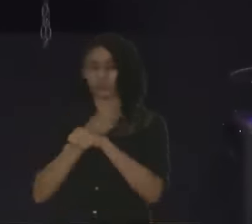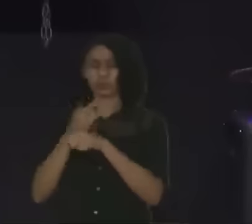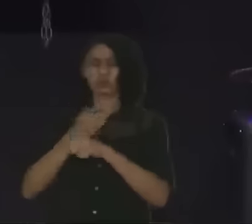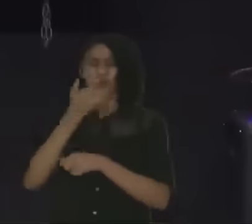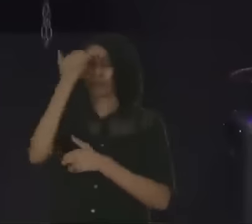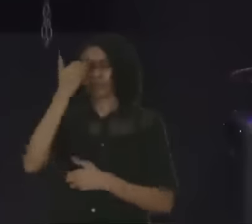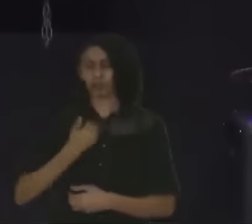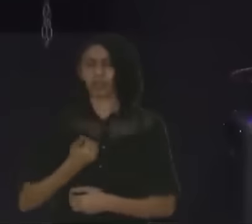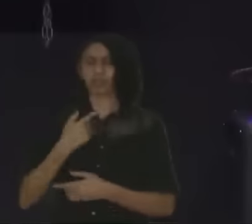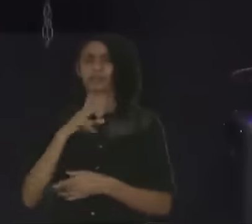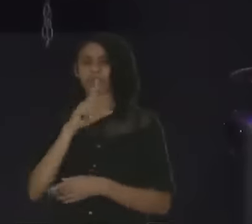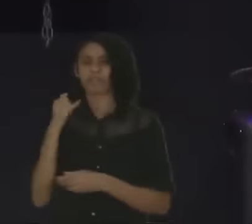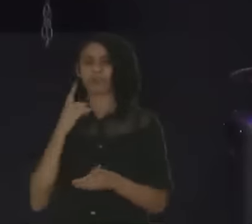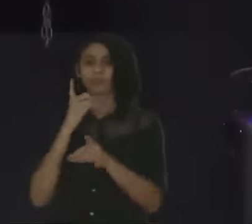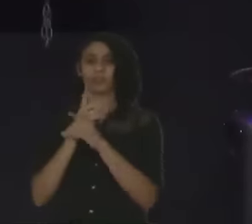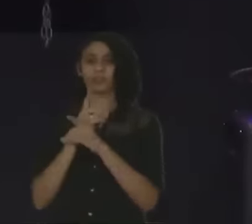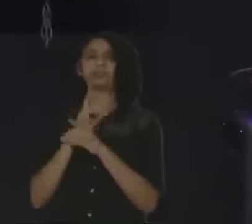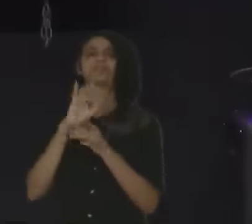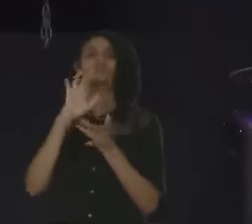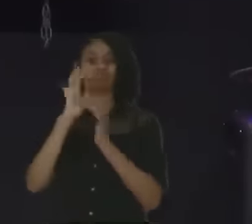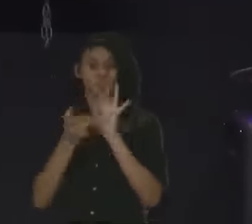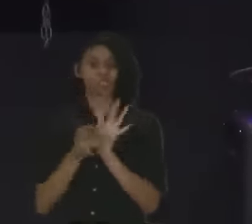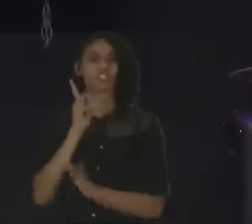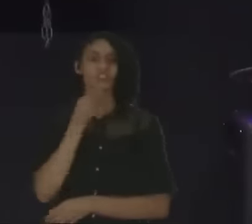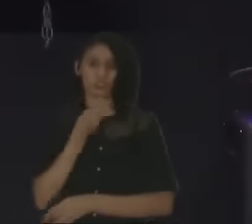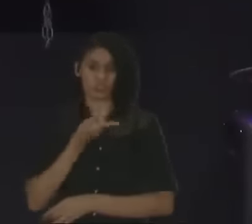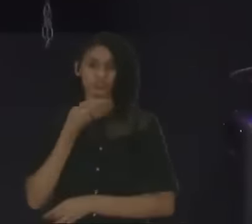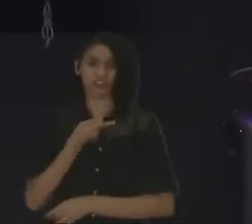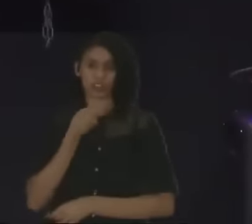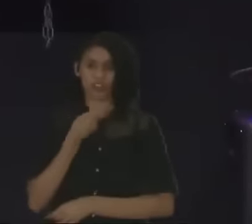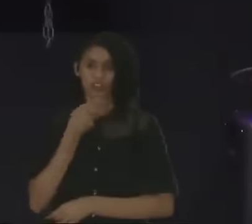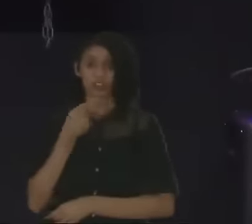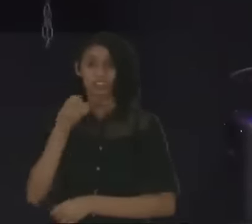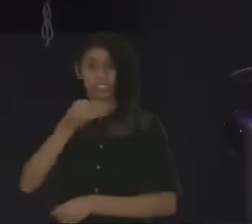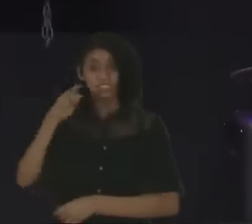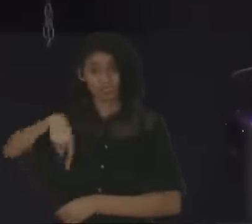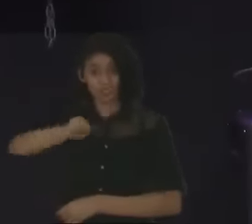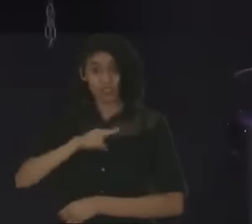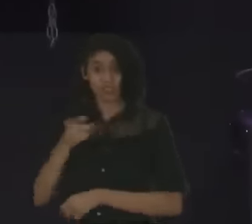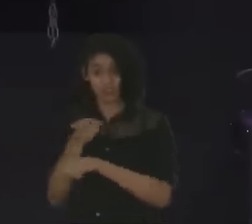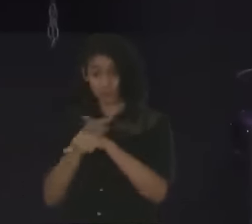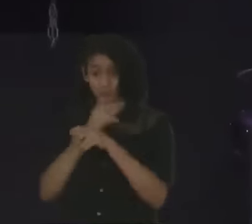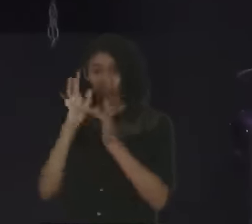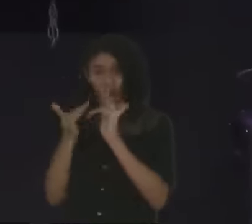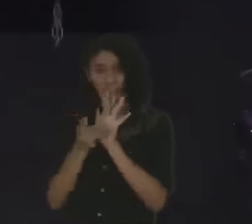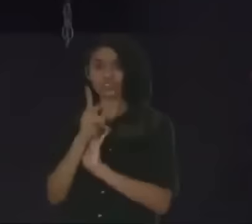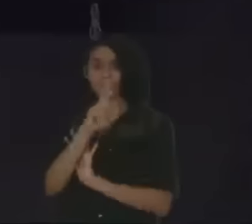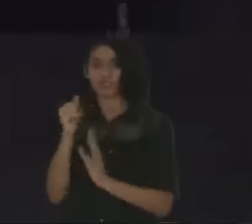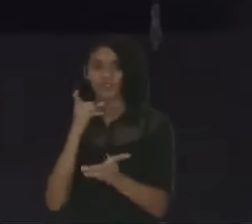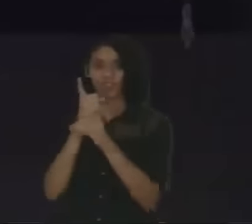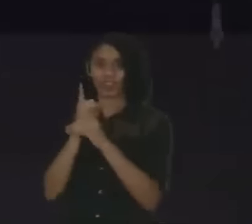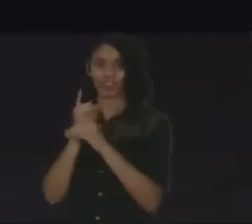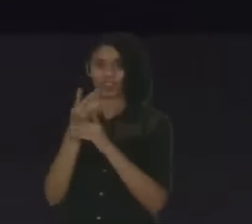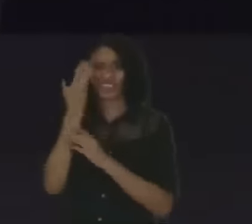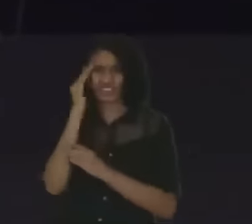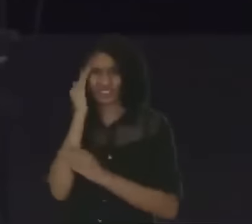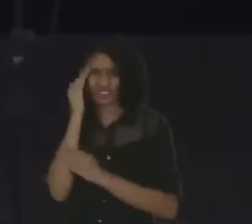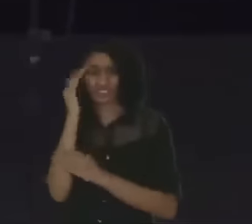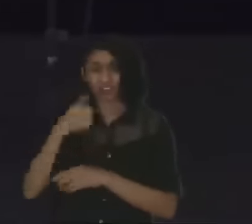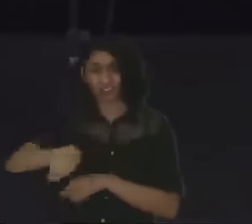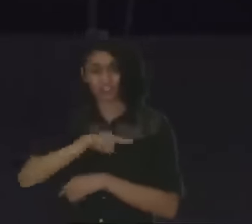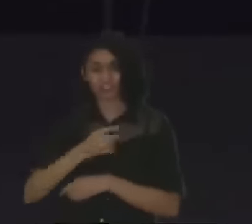busca o senhor você será achado por ele você tem noção do que é isso Ei vida com Deus é isso